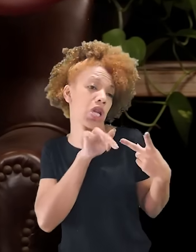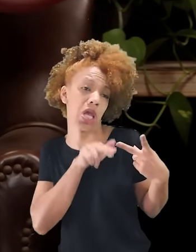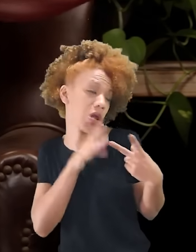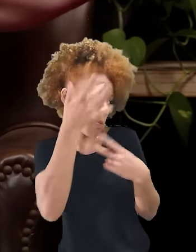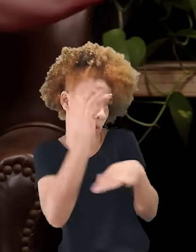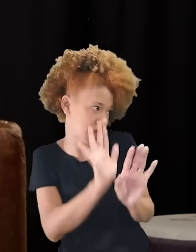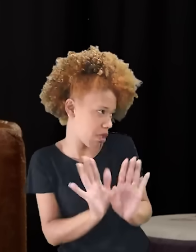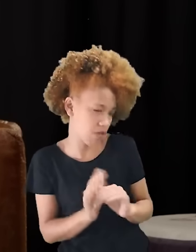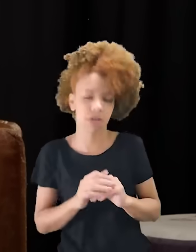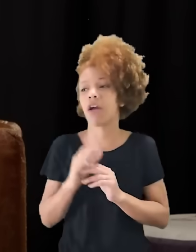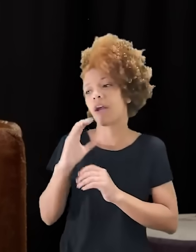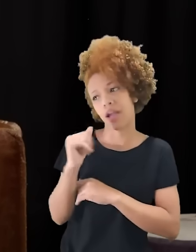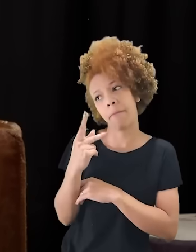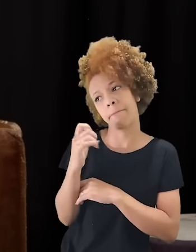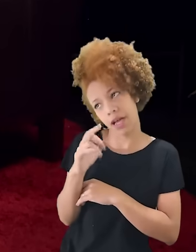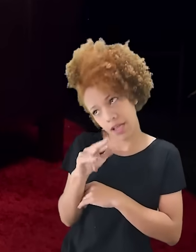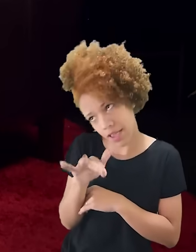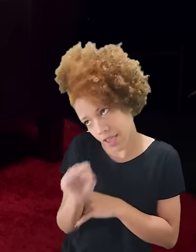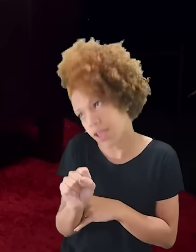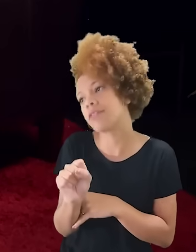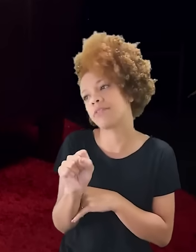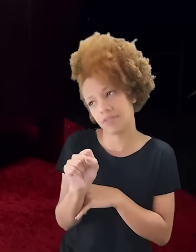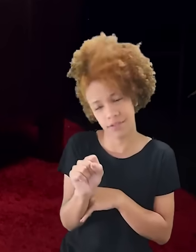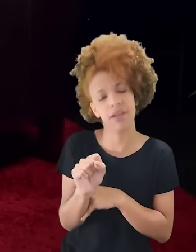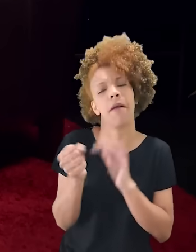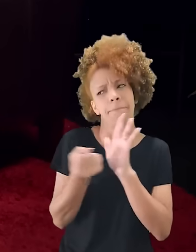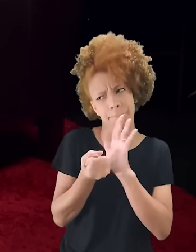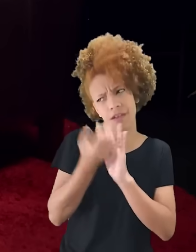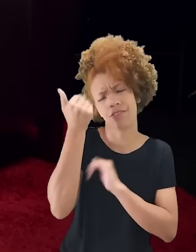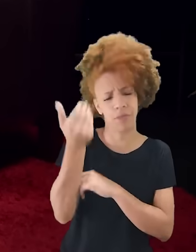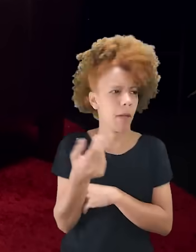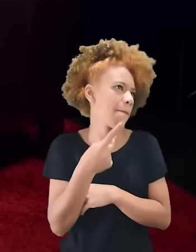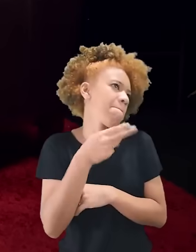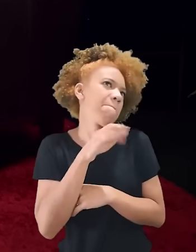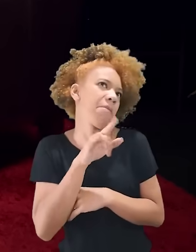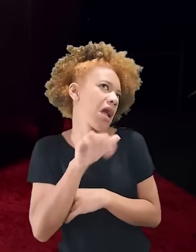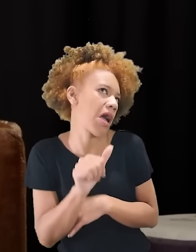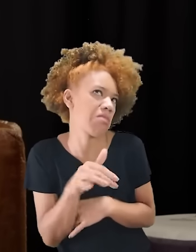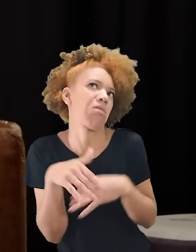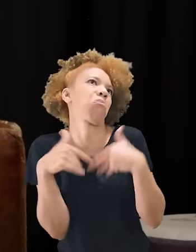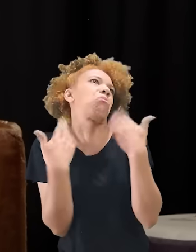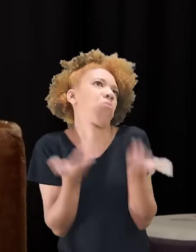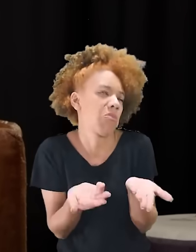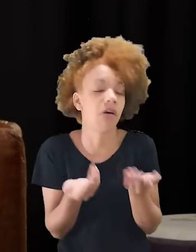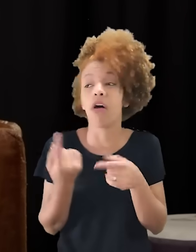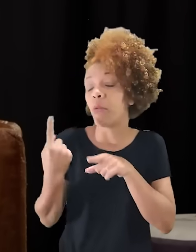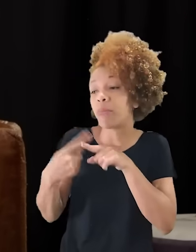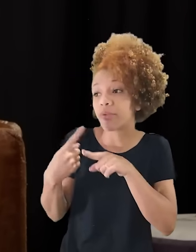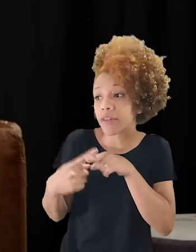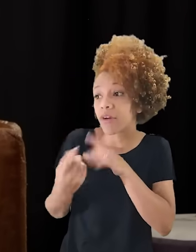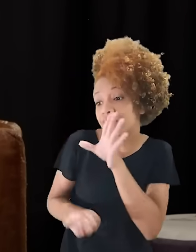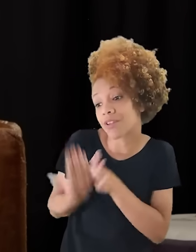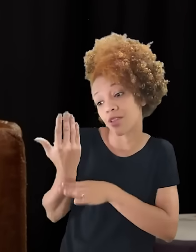falando palav Minas marcas hein filha da mãe é viu ele só tá fingindo Prada sei lá por que os fundadores